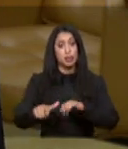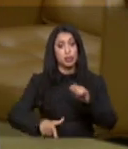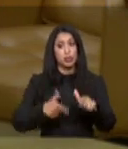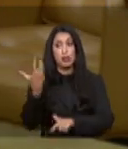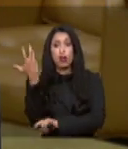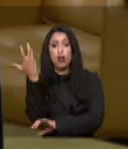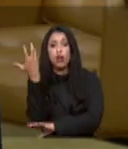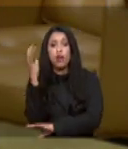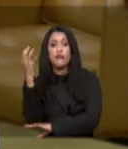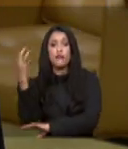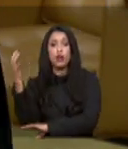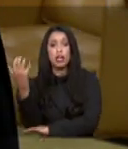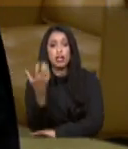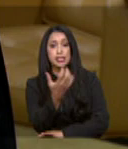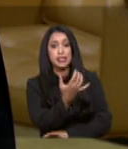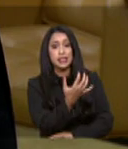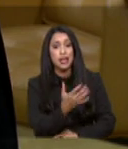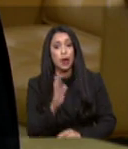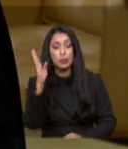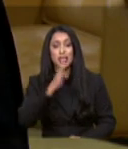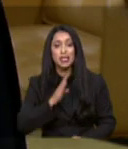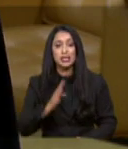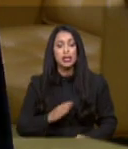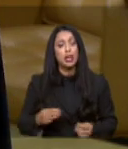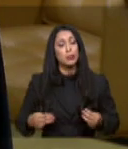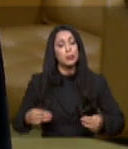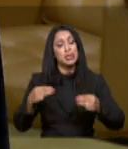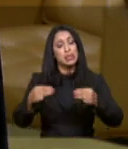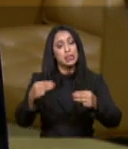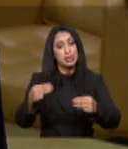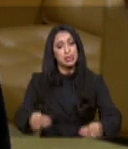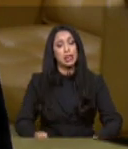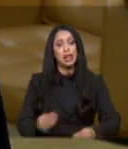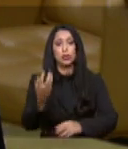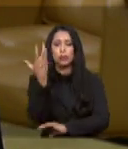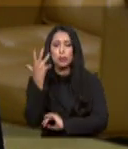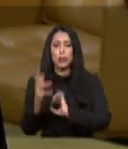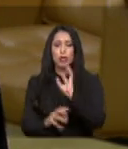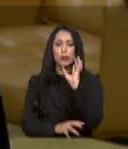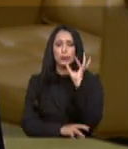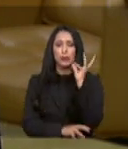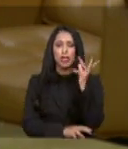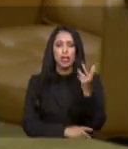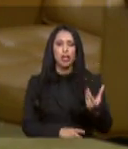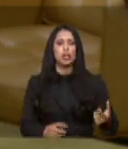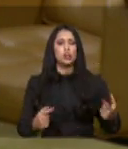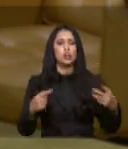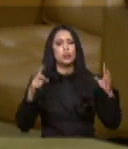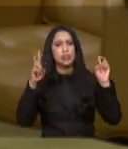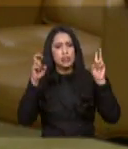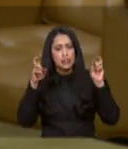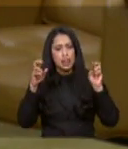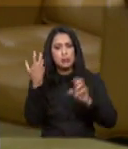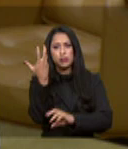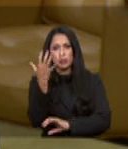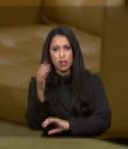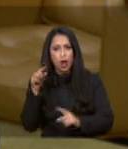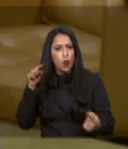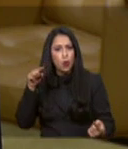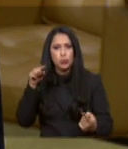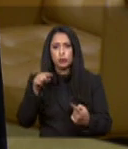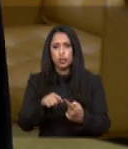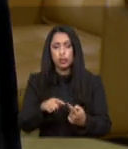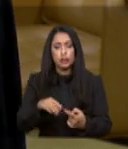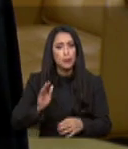que é também um órgão do Ministério do Meio Ambiente. E as concessões florestais são os objetivos fundamentais.